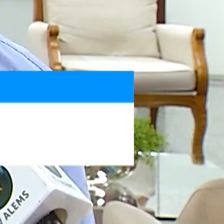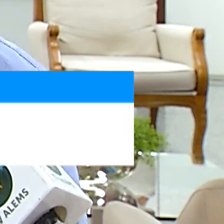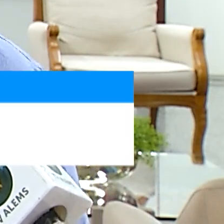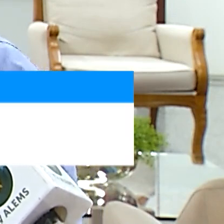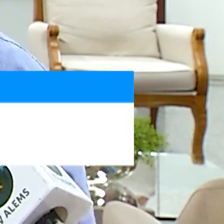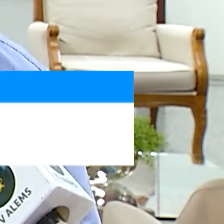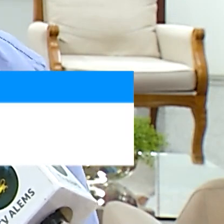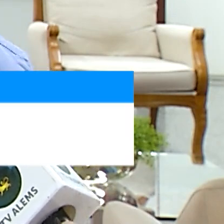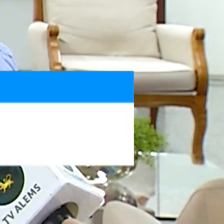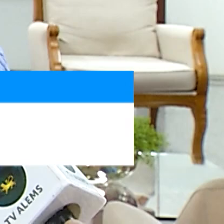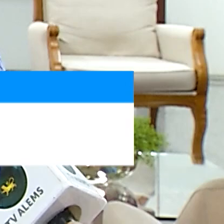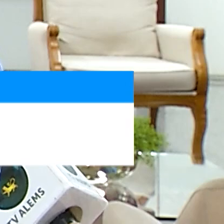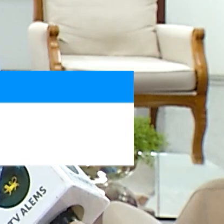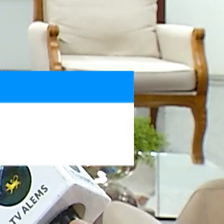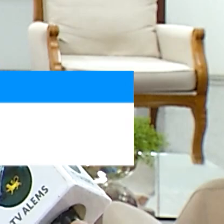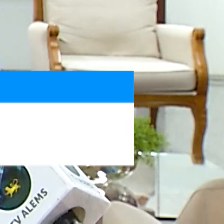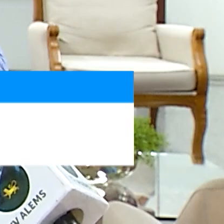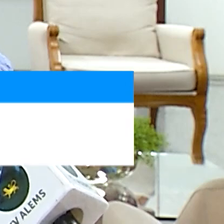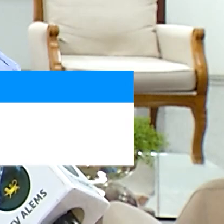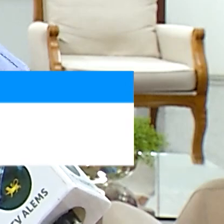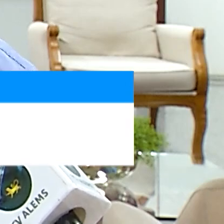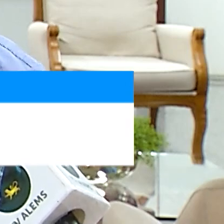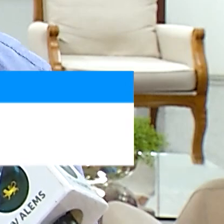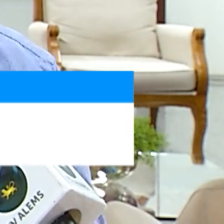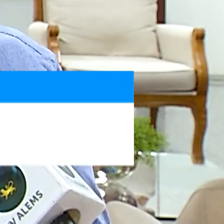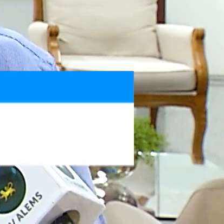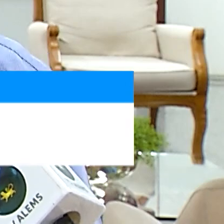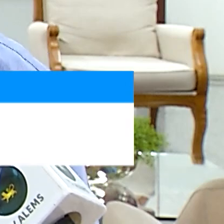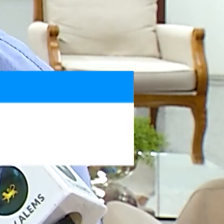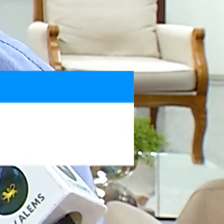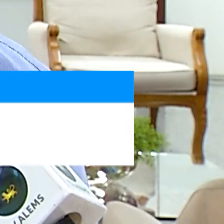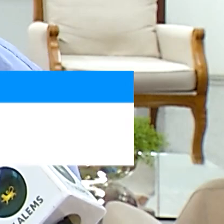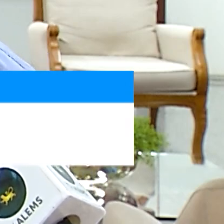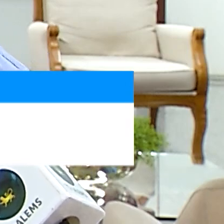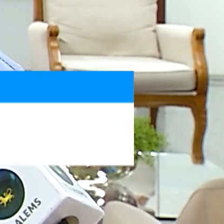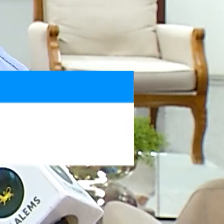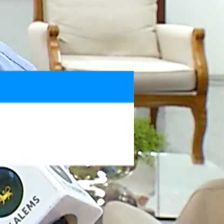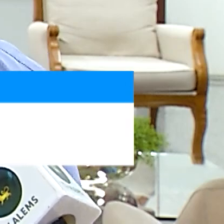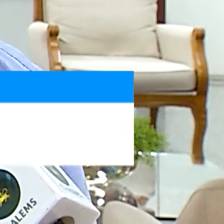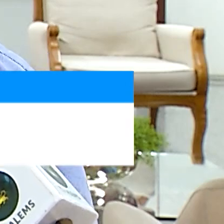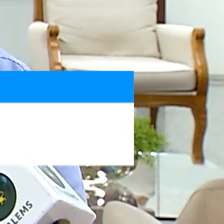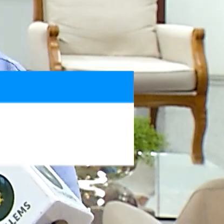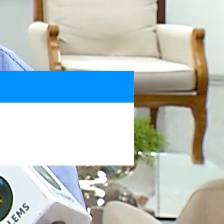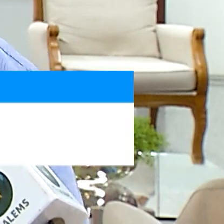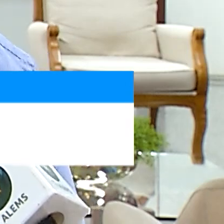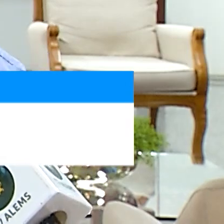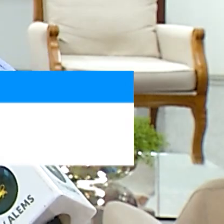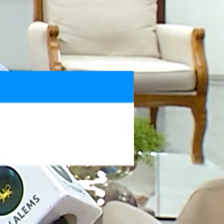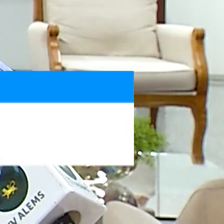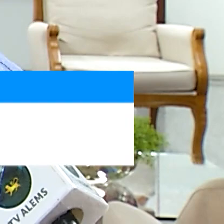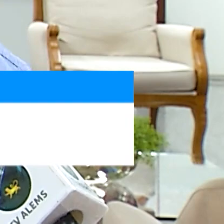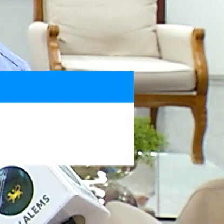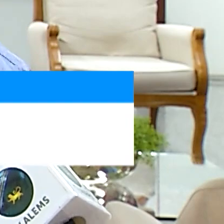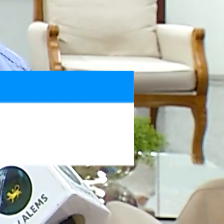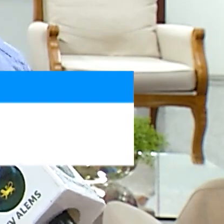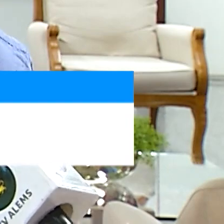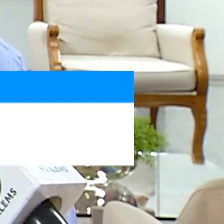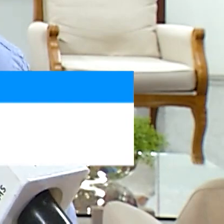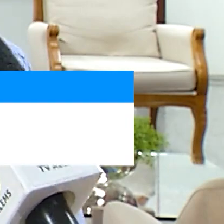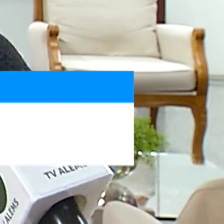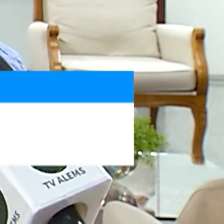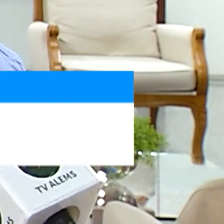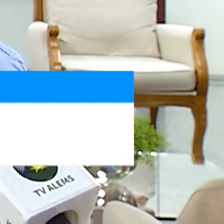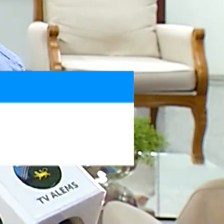do governo, que é aquela tradição que você tem do governador, não é, fazer aquela prestação de conta das primeiras medidas tomadas ao governo.